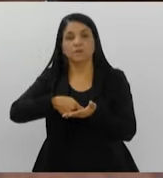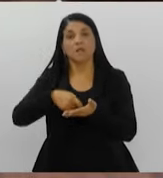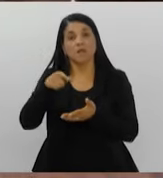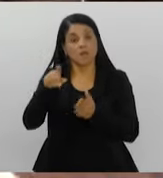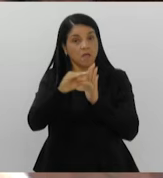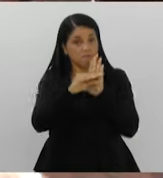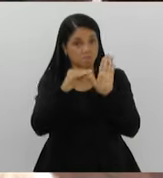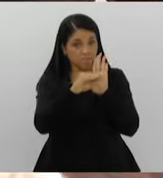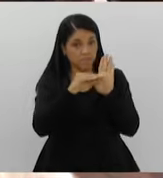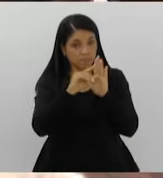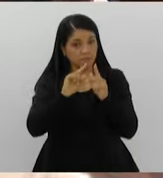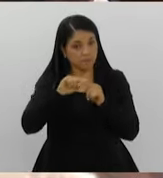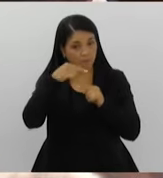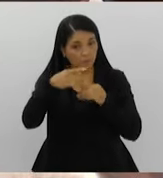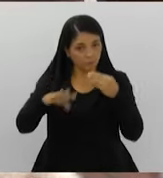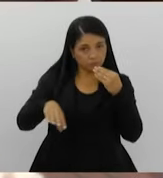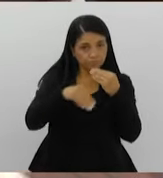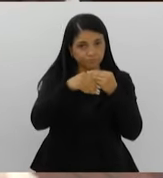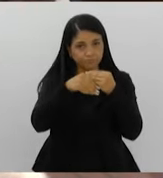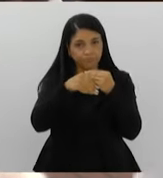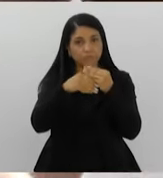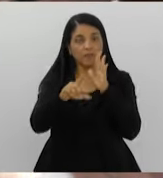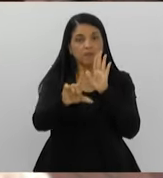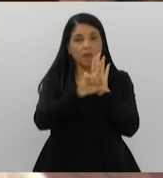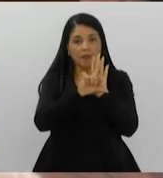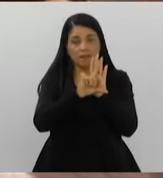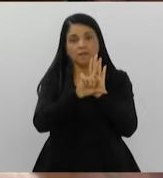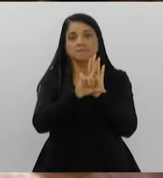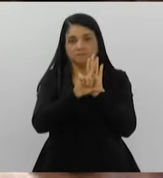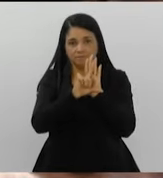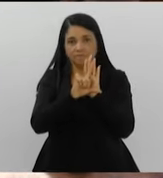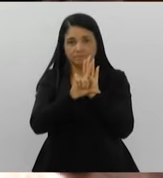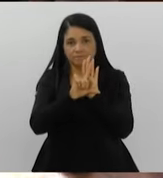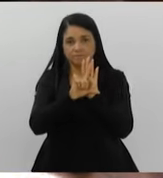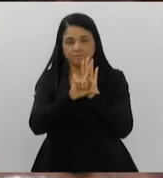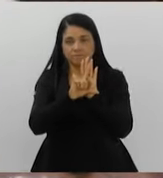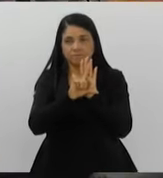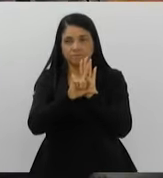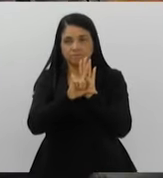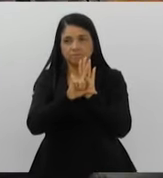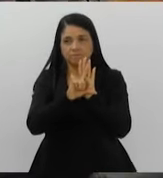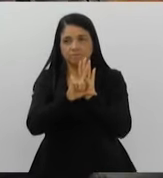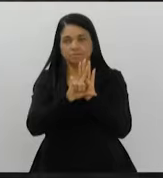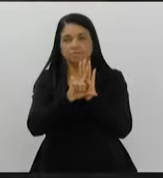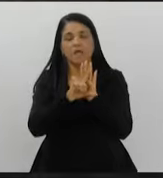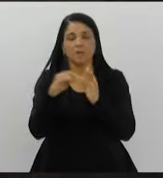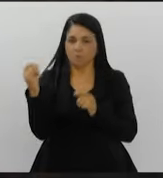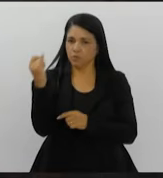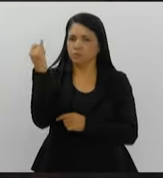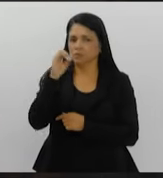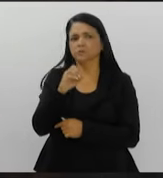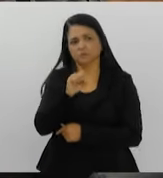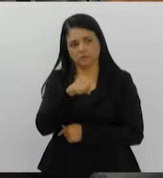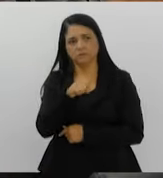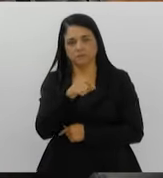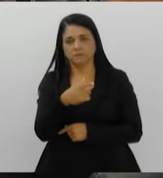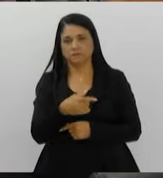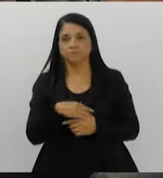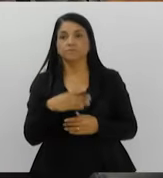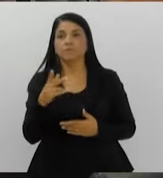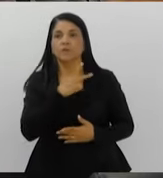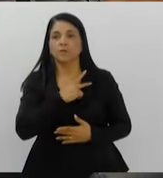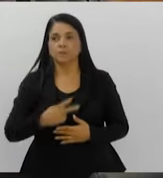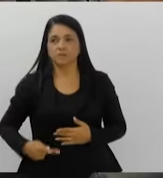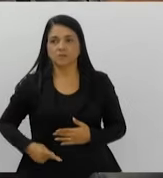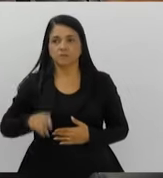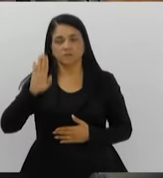emenda depois faça parte da lei complementar. Sim, é importante. Presidente, declarar